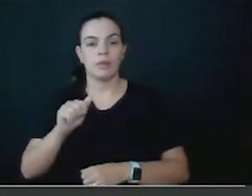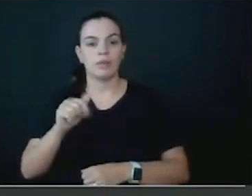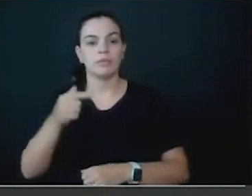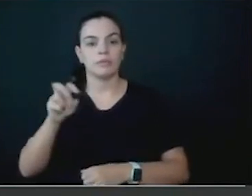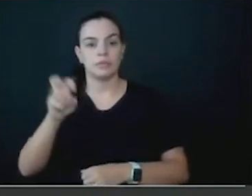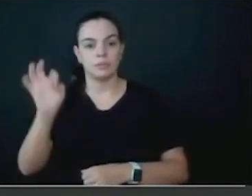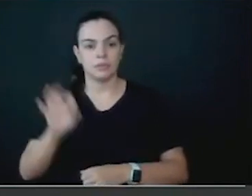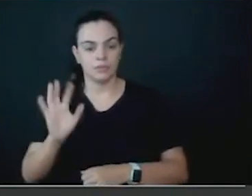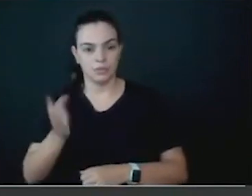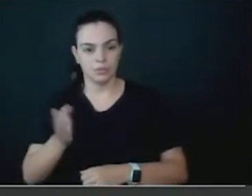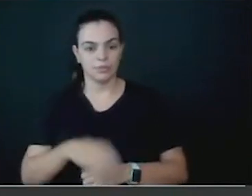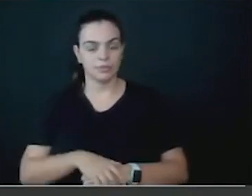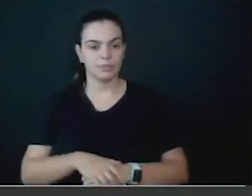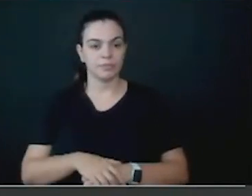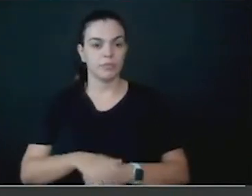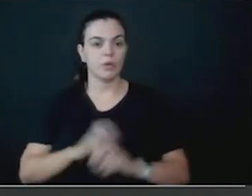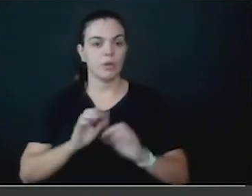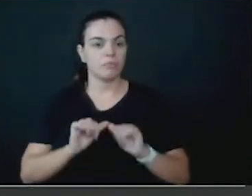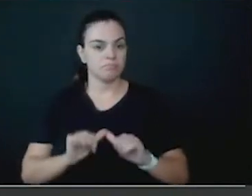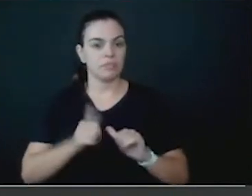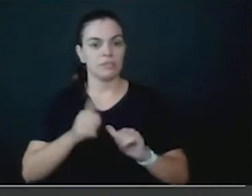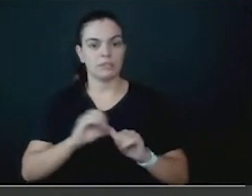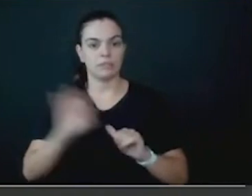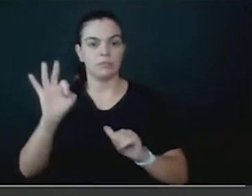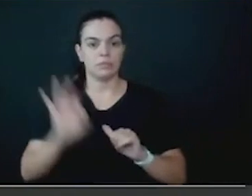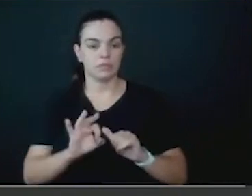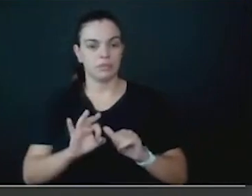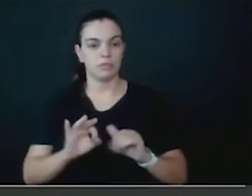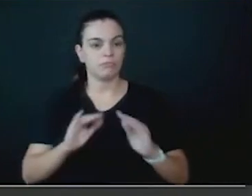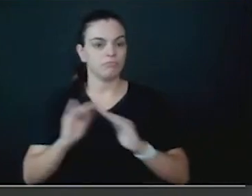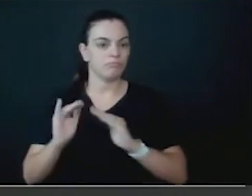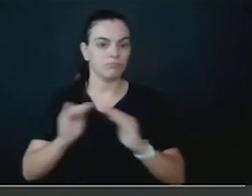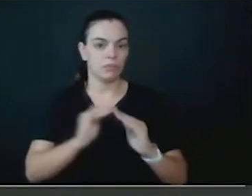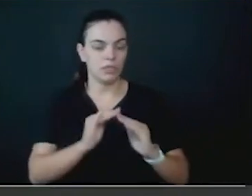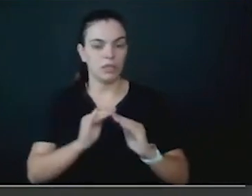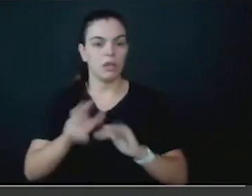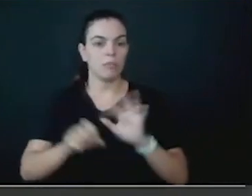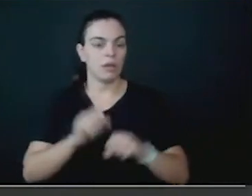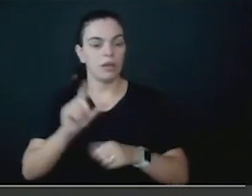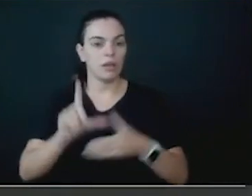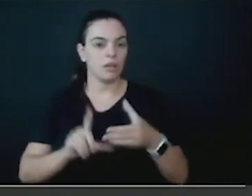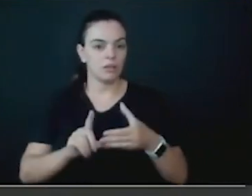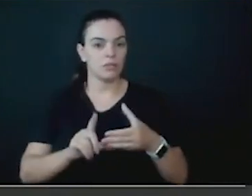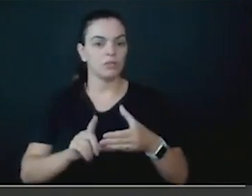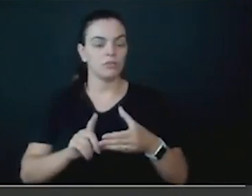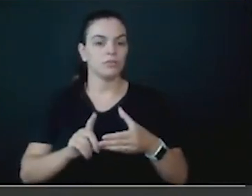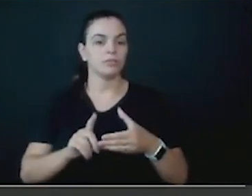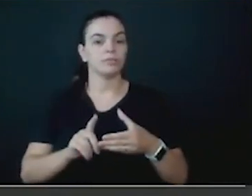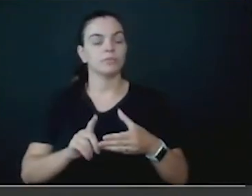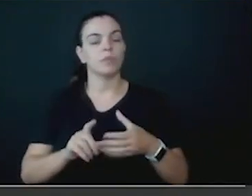Mantém 100% dos domicílios, tanto na coleta domiciliar como na seletiva. Isso é uma marca que a gente consegue